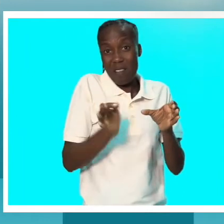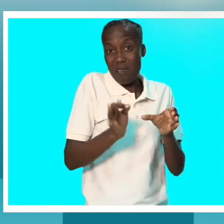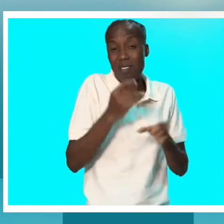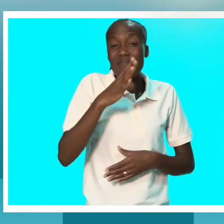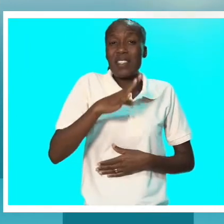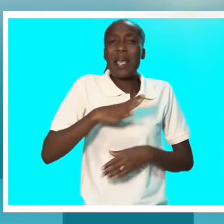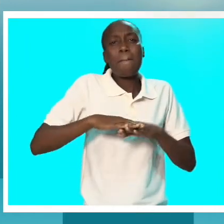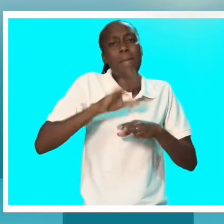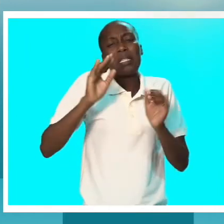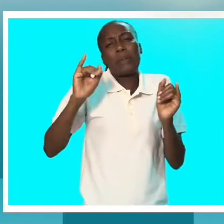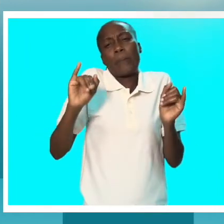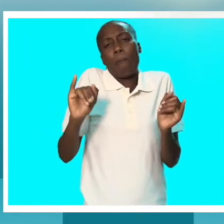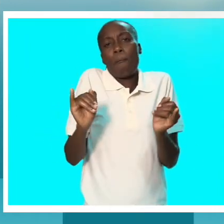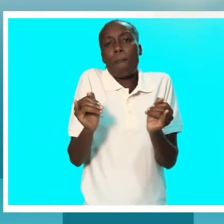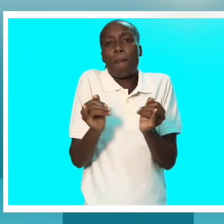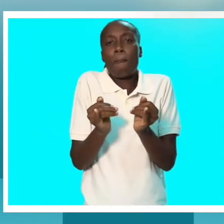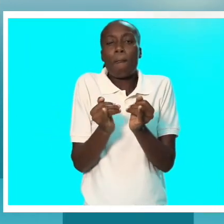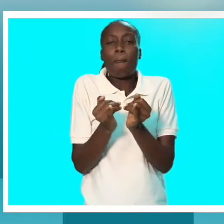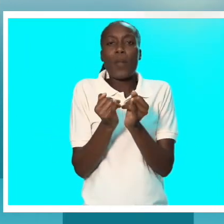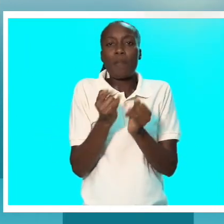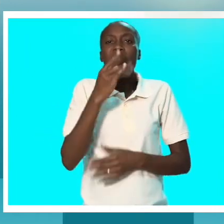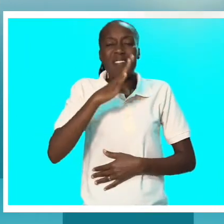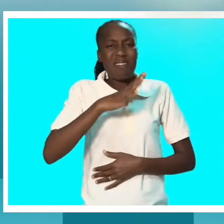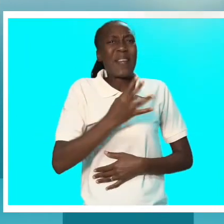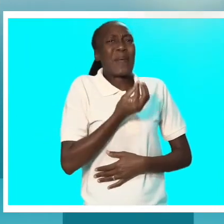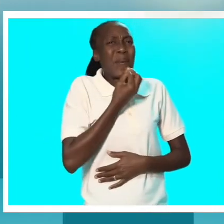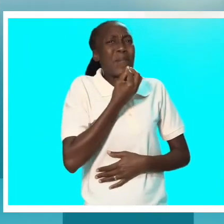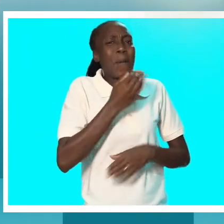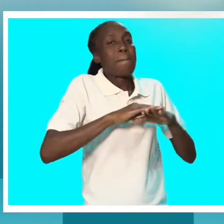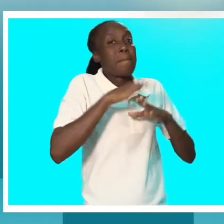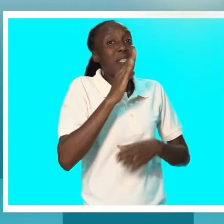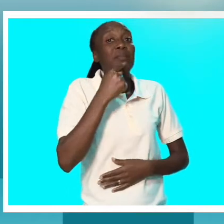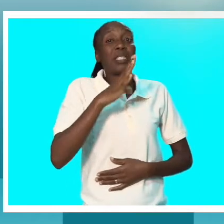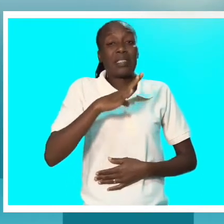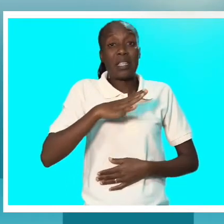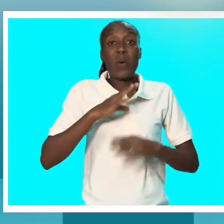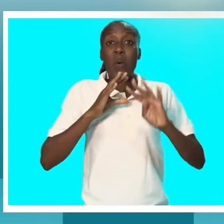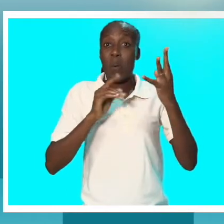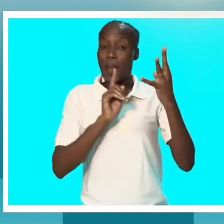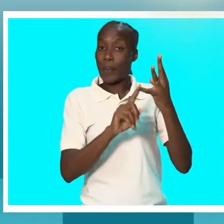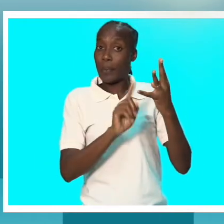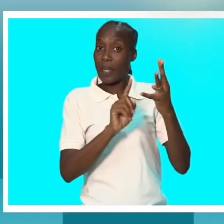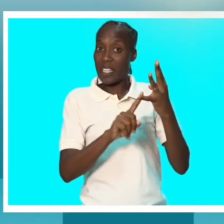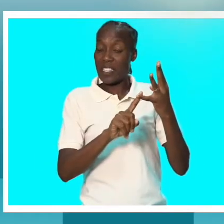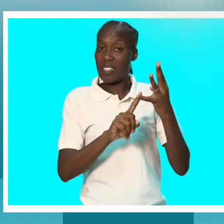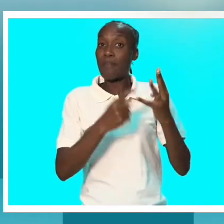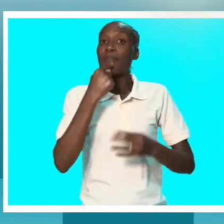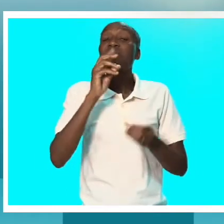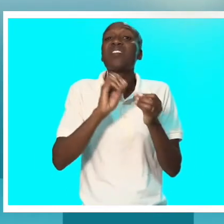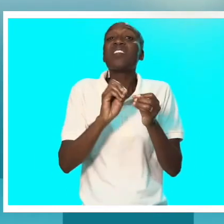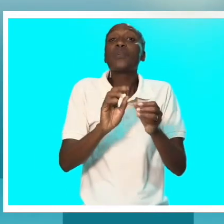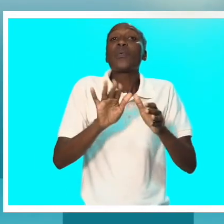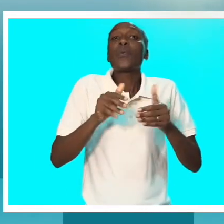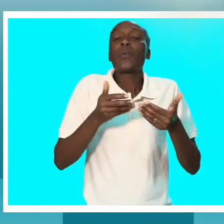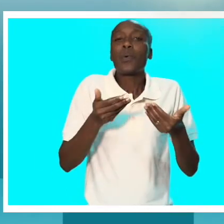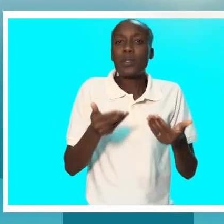tendência progressiva a emagrecer, apesar de ele estar a comer muito. Portanto, o quarto sintoma é